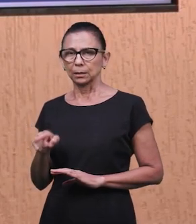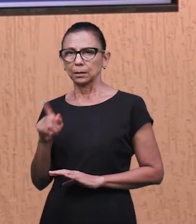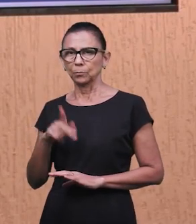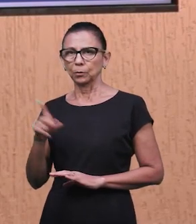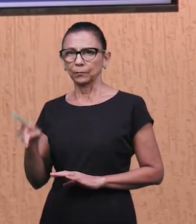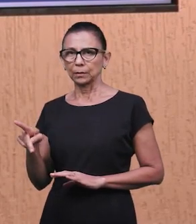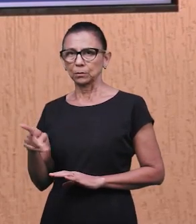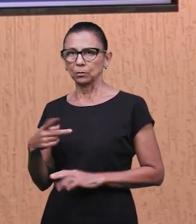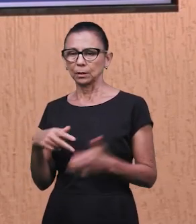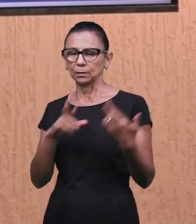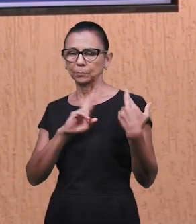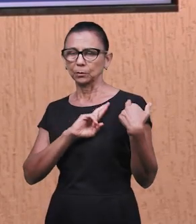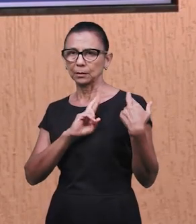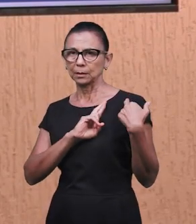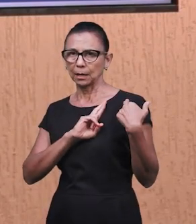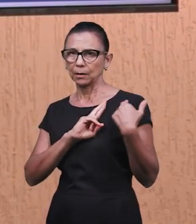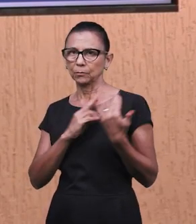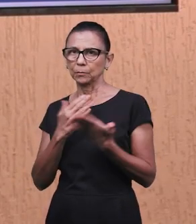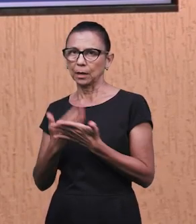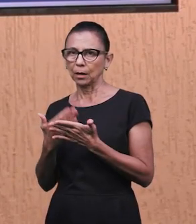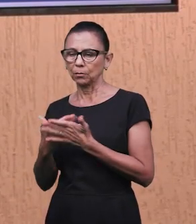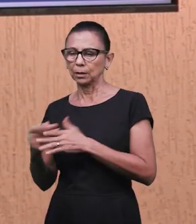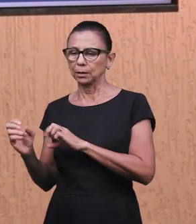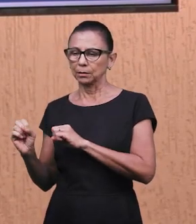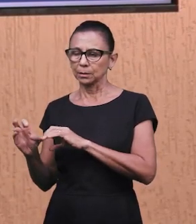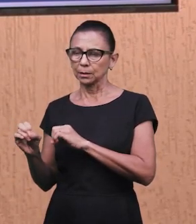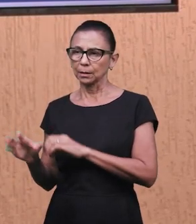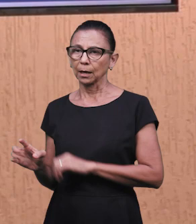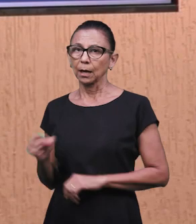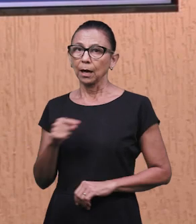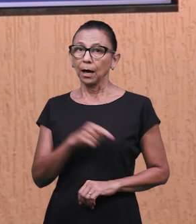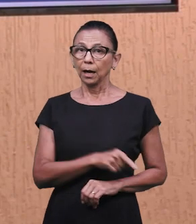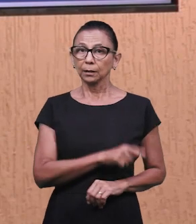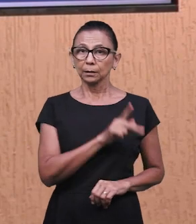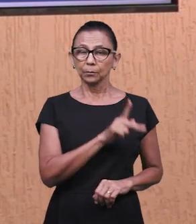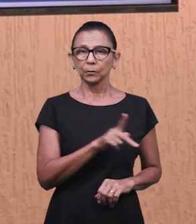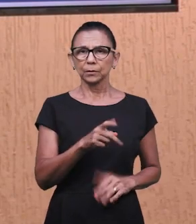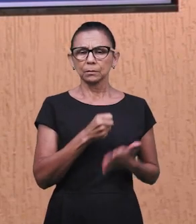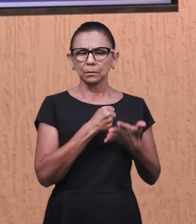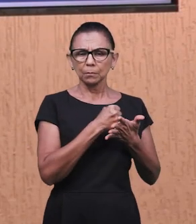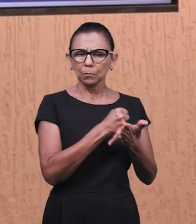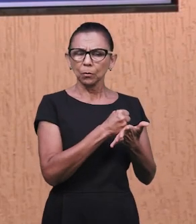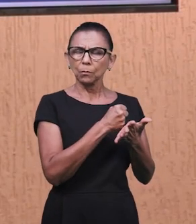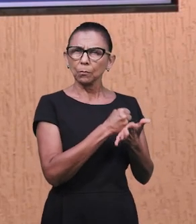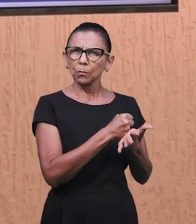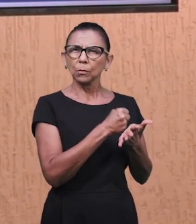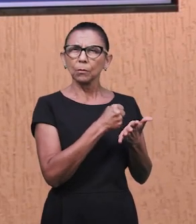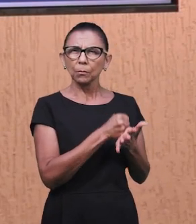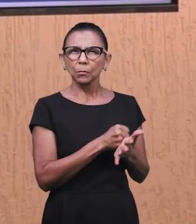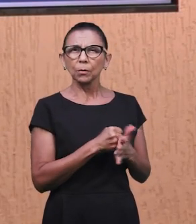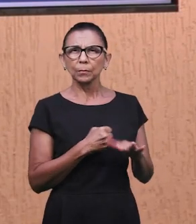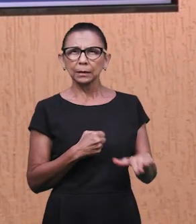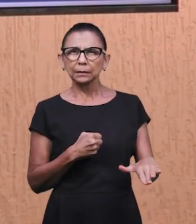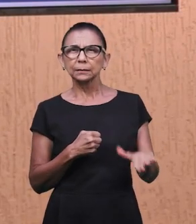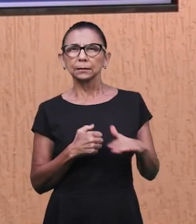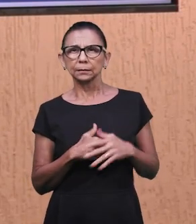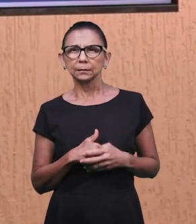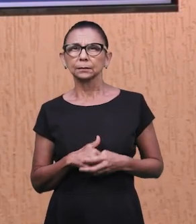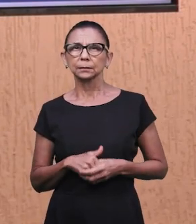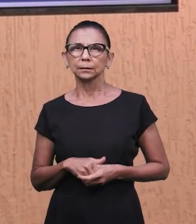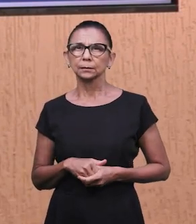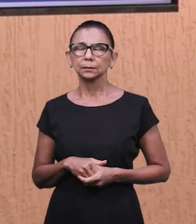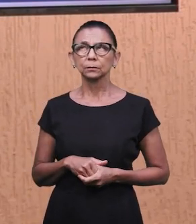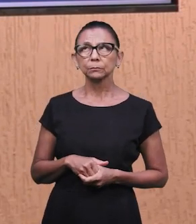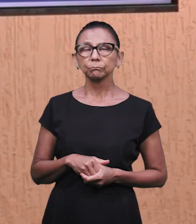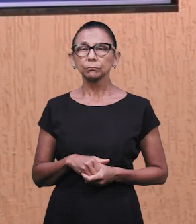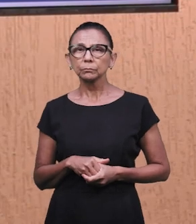quem imprime o ritmo da aula, e a professora ao lado faz algumas pontuações com a criança. Então, ela chama a atenção